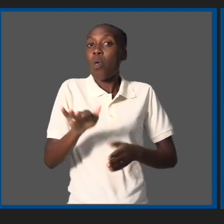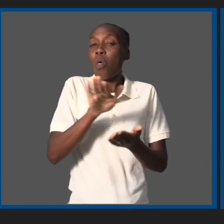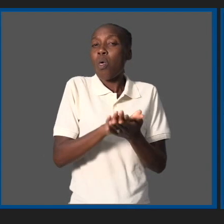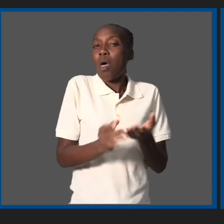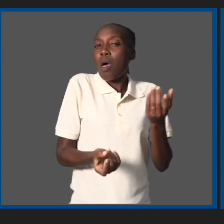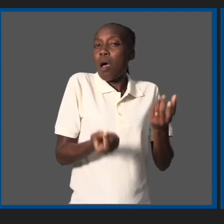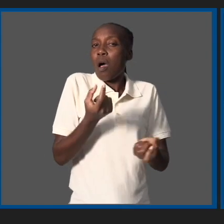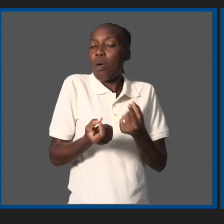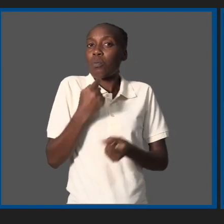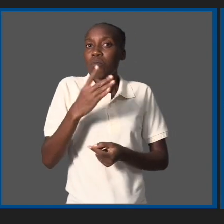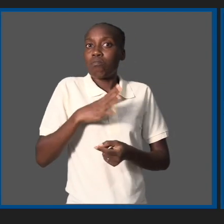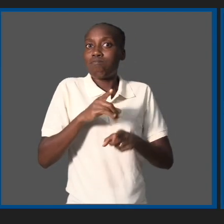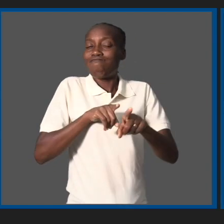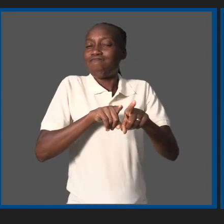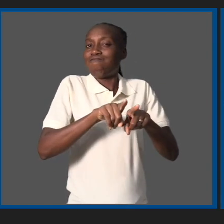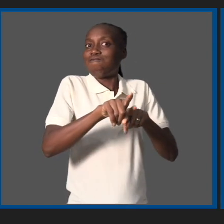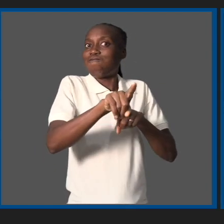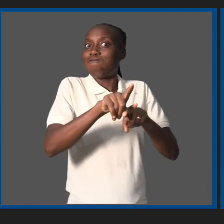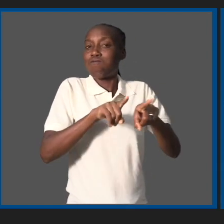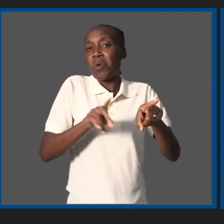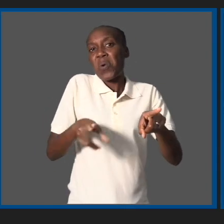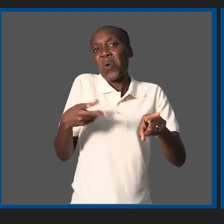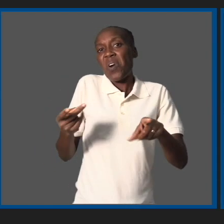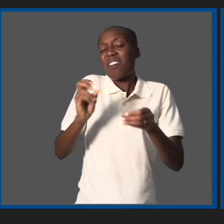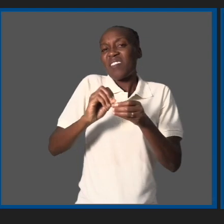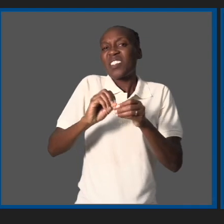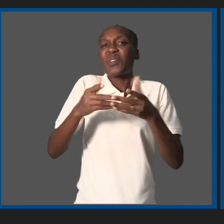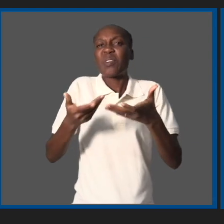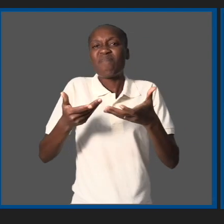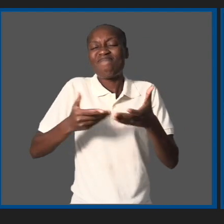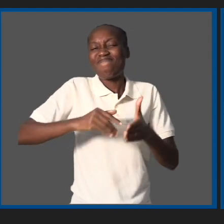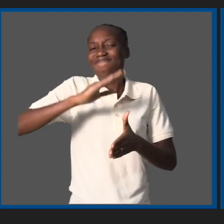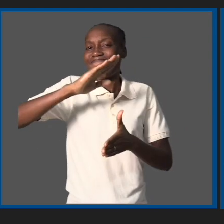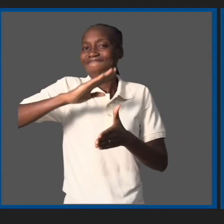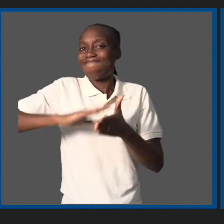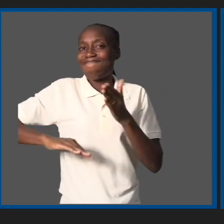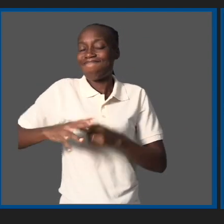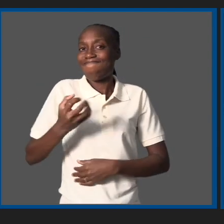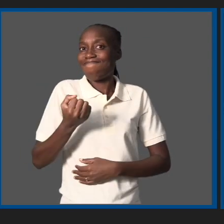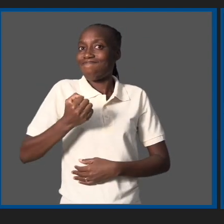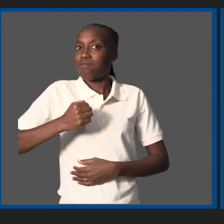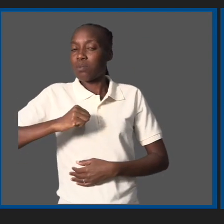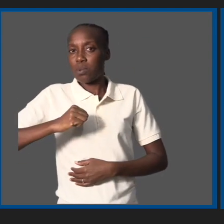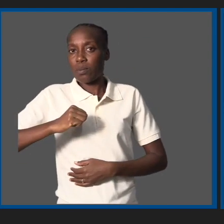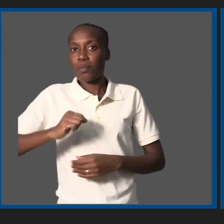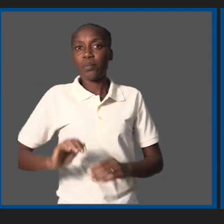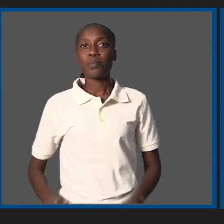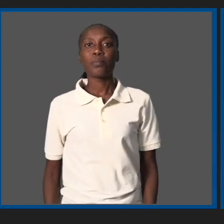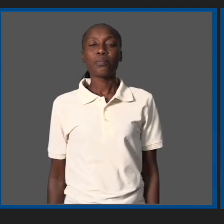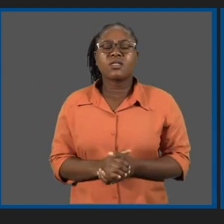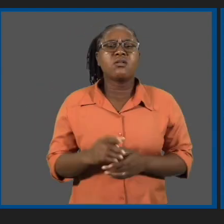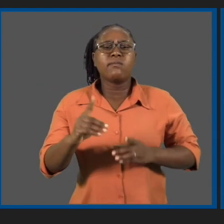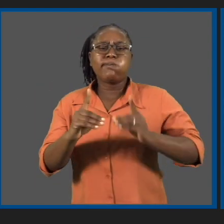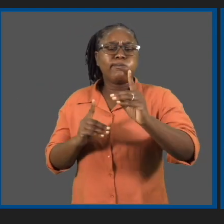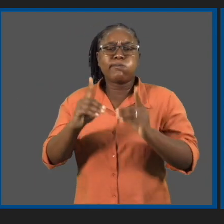uns, quer dizer, caminham rapidamente, outros, digamos, são deixados para